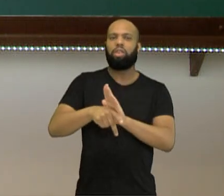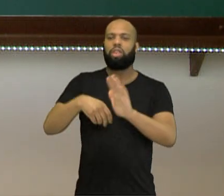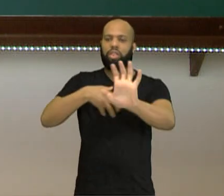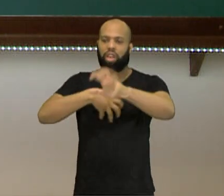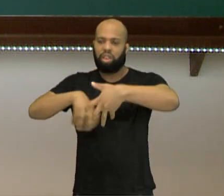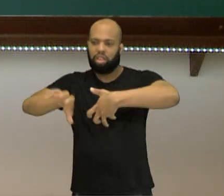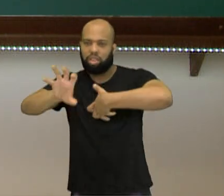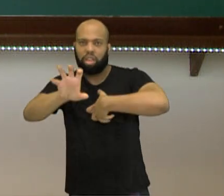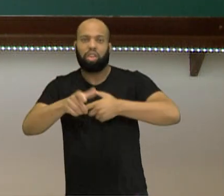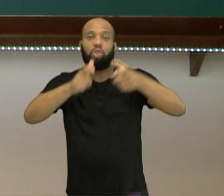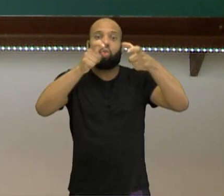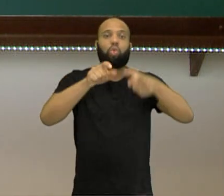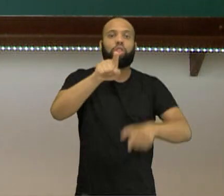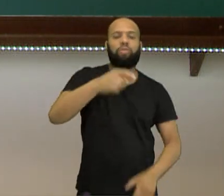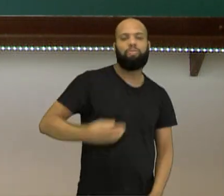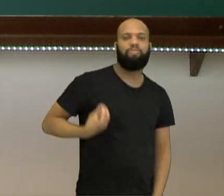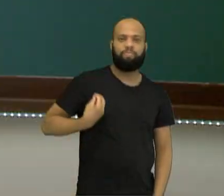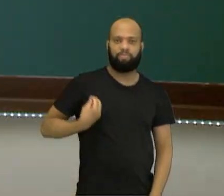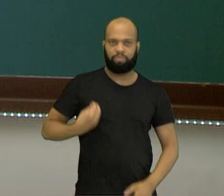na região que você mora?